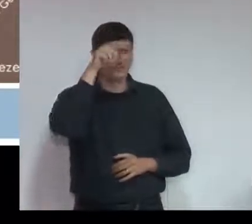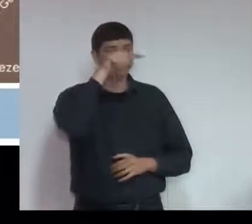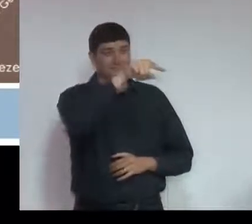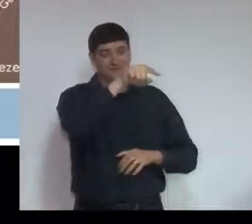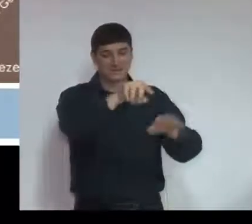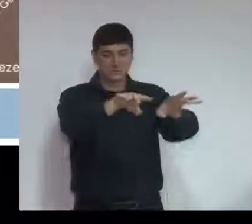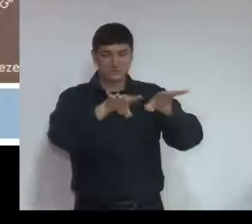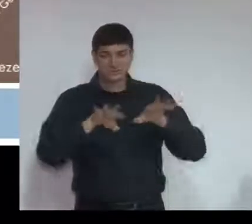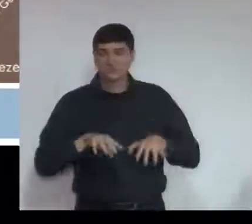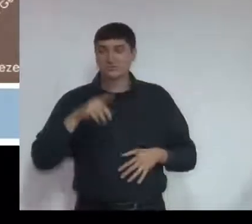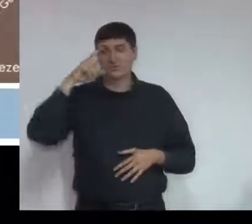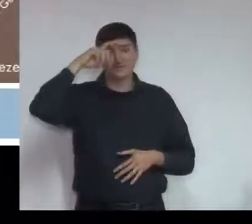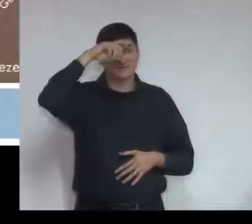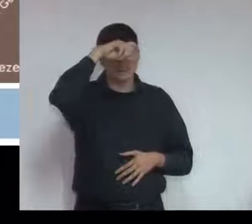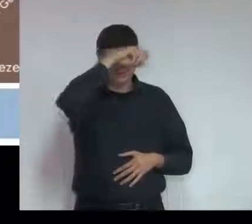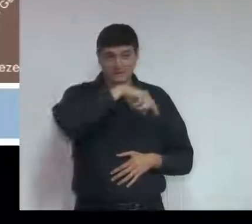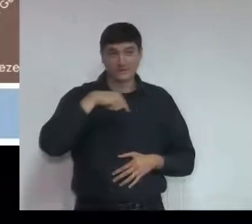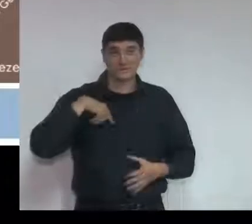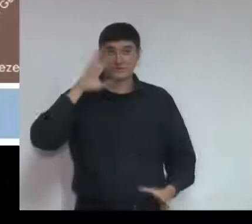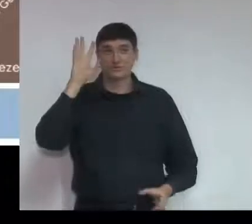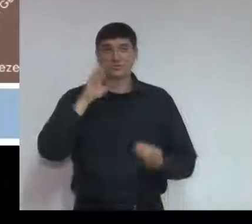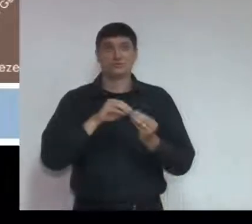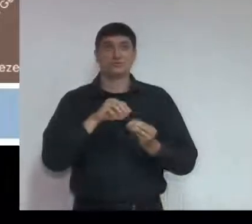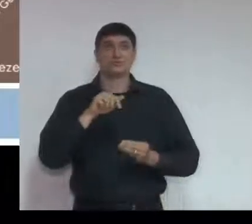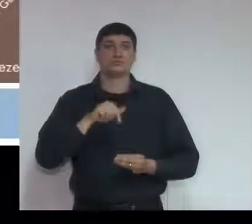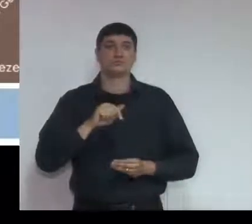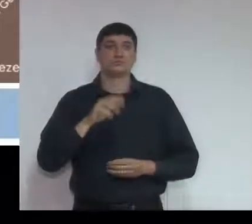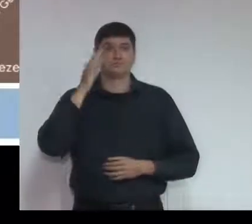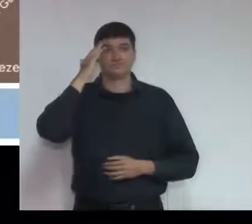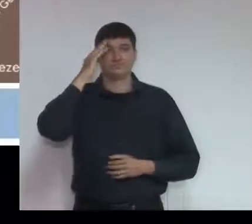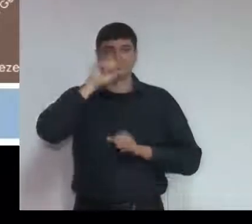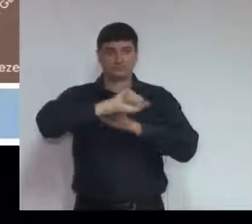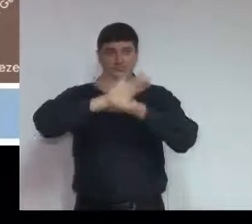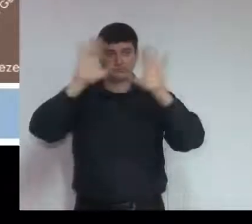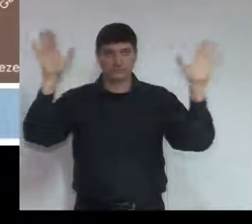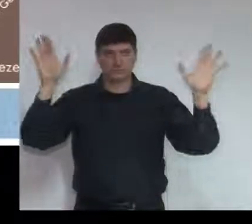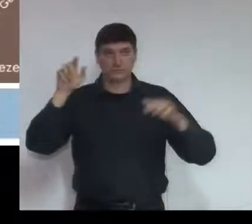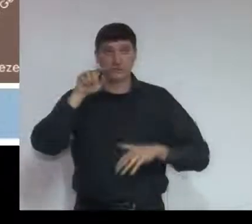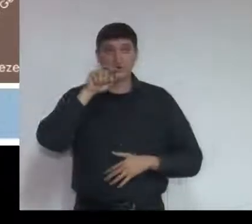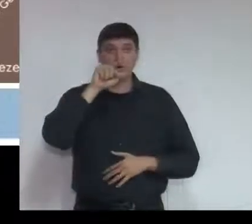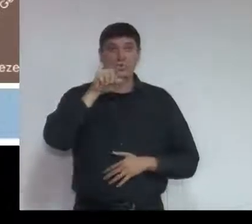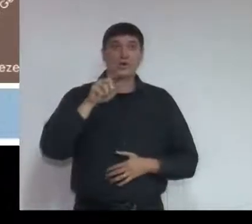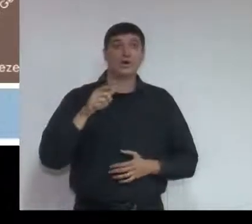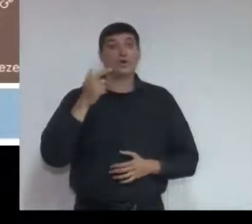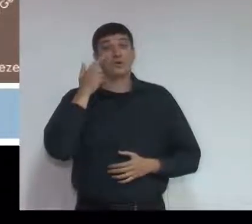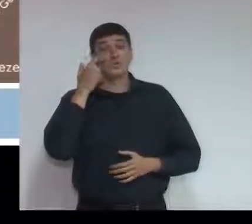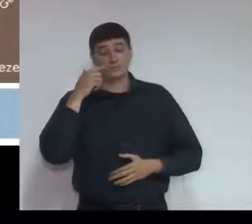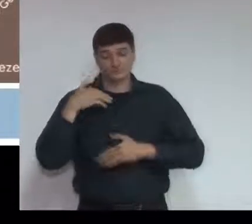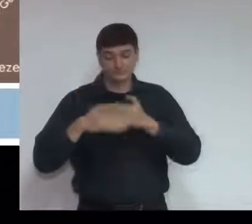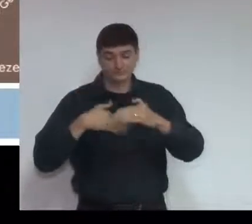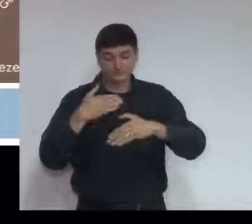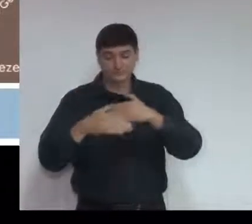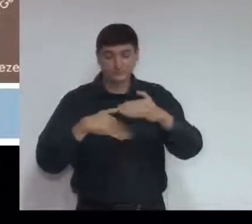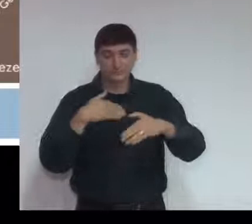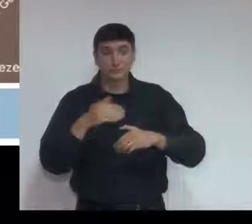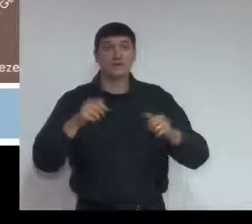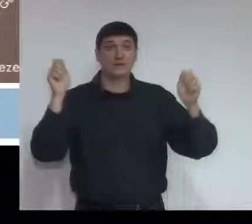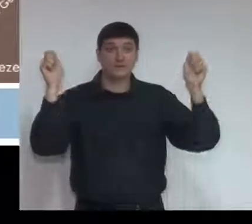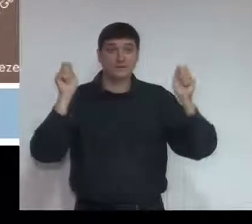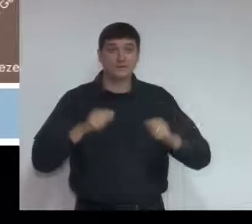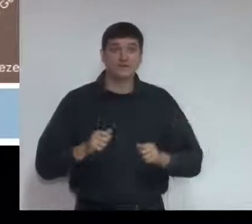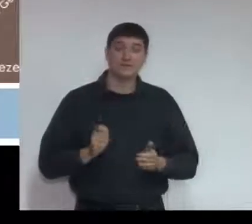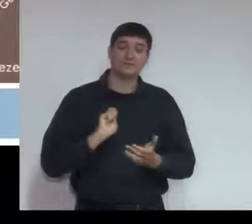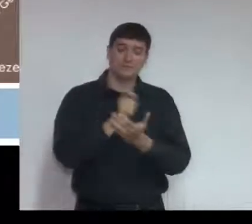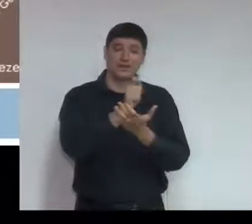um resumo aqui que ajuda a gente a entender. Então, primeiro, quando eu coloco essa previsão de despesa diária por órgão da administração, são